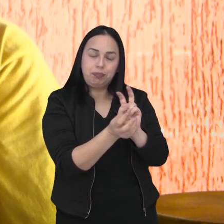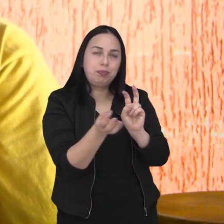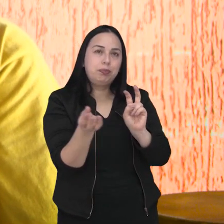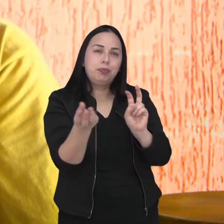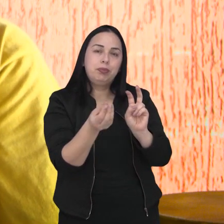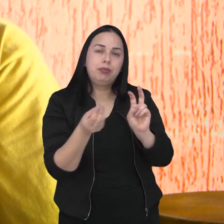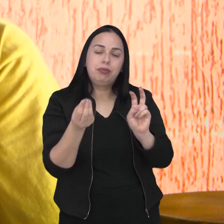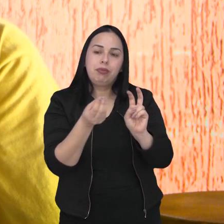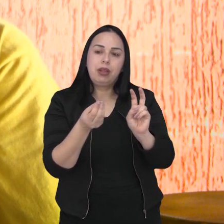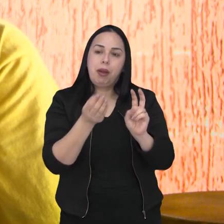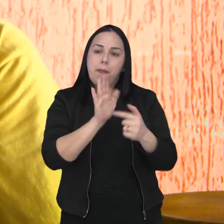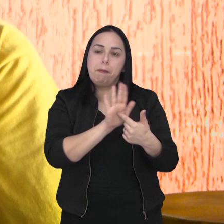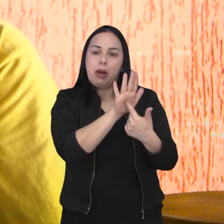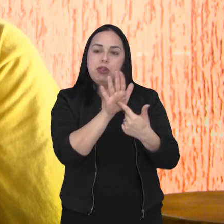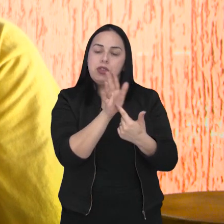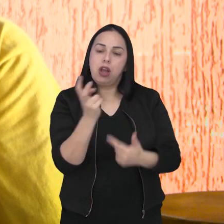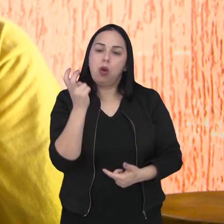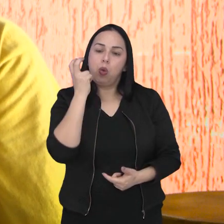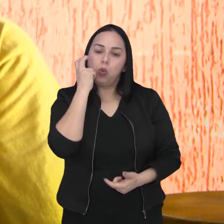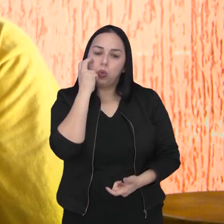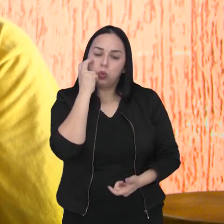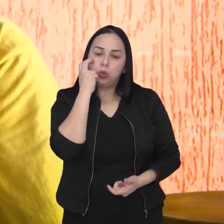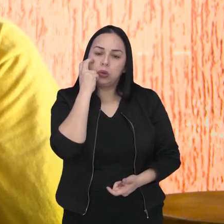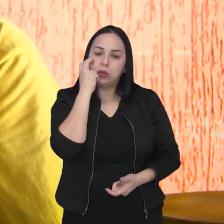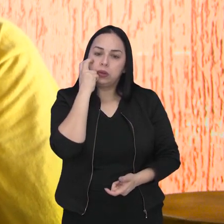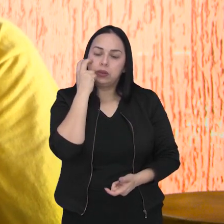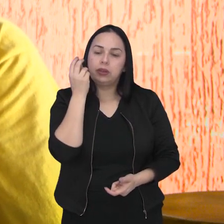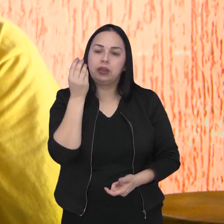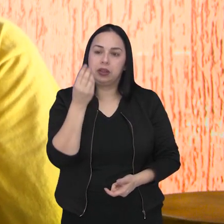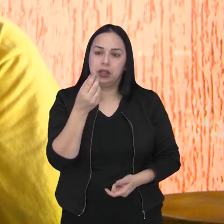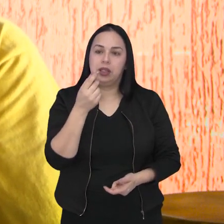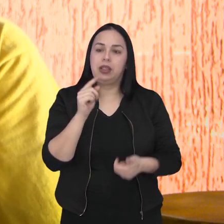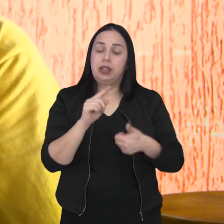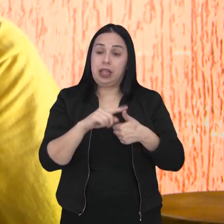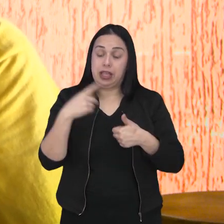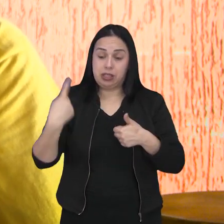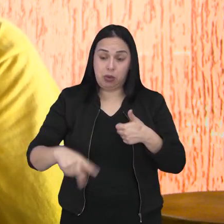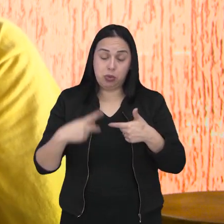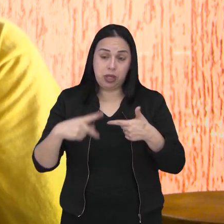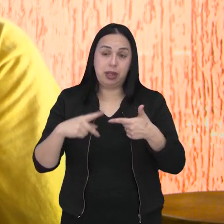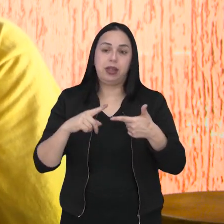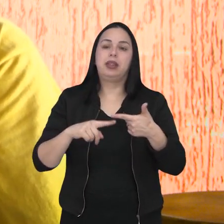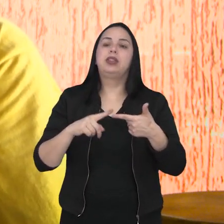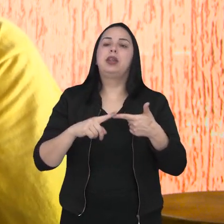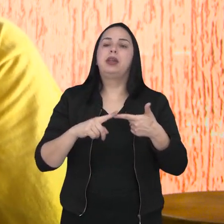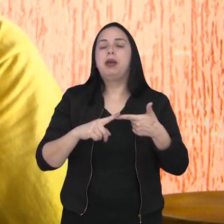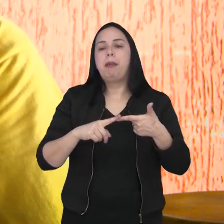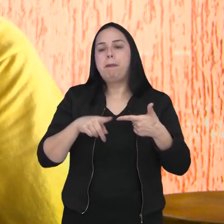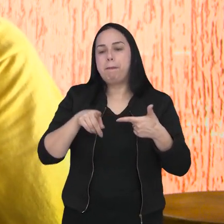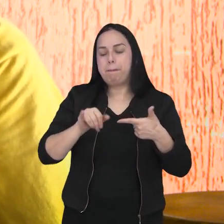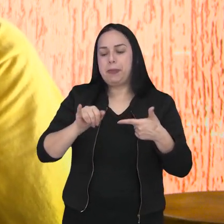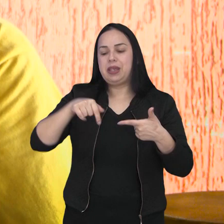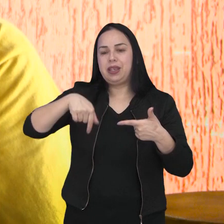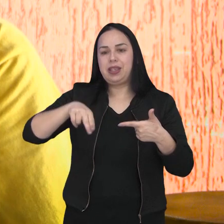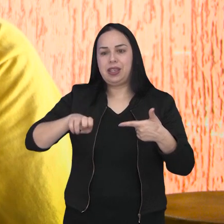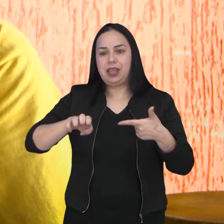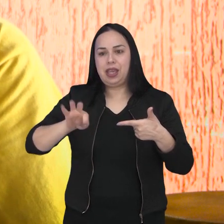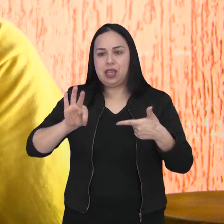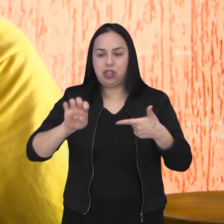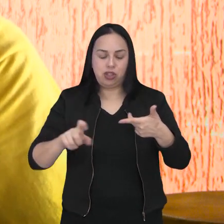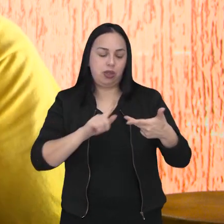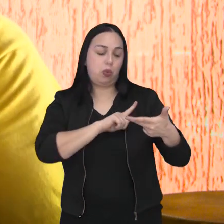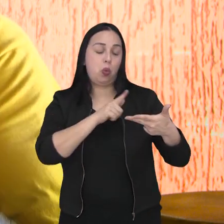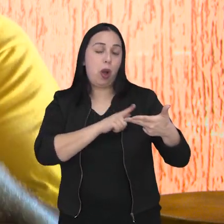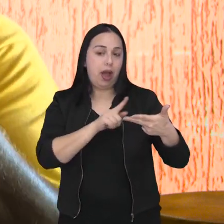ele é assim uma manifestação que tem aqui. São José, tem Piquete,